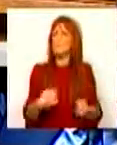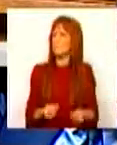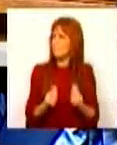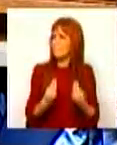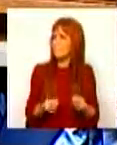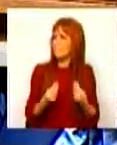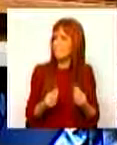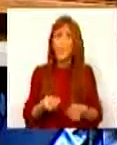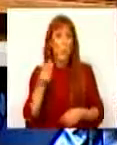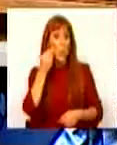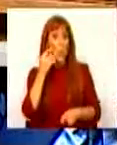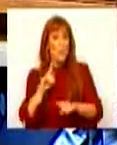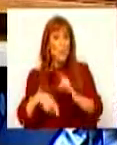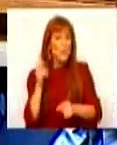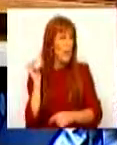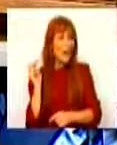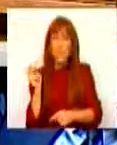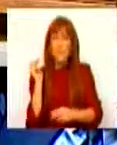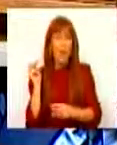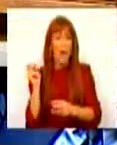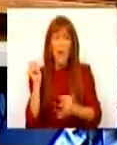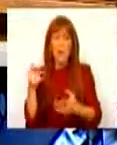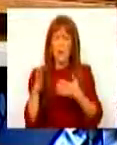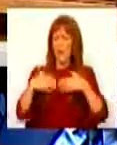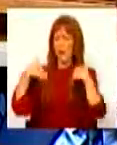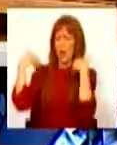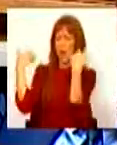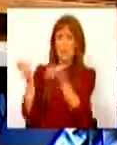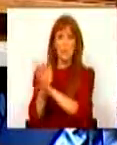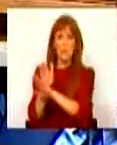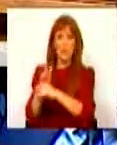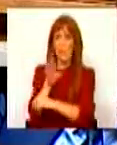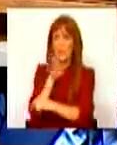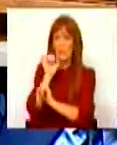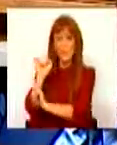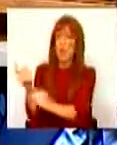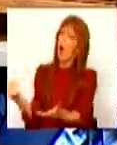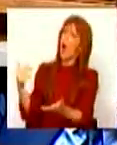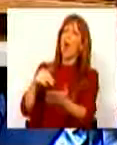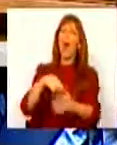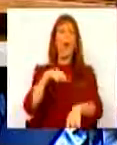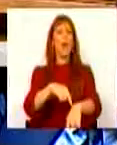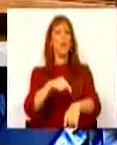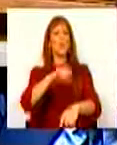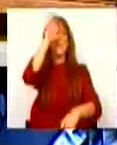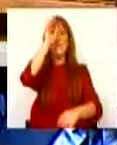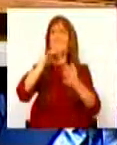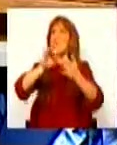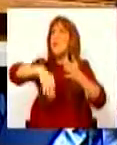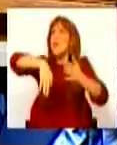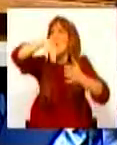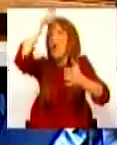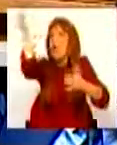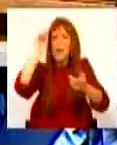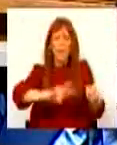espantoso como é que, depois de anos e anos de abandono do setor ferroviário, vem no momento em que o Governo finalmente está